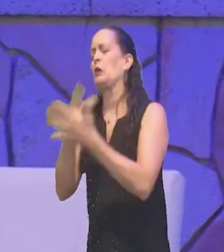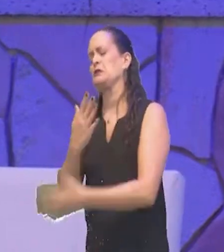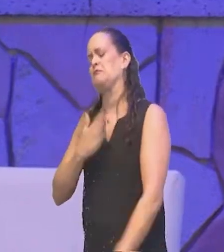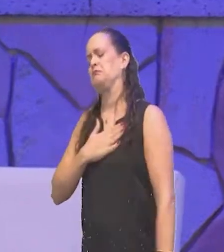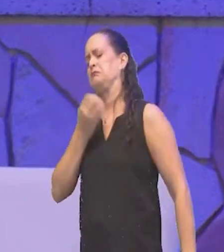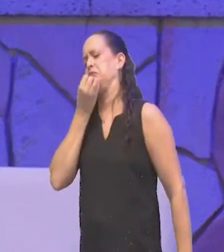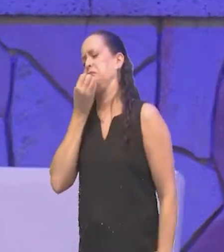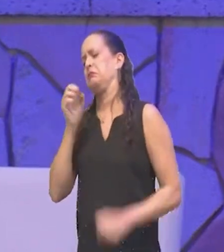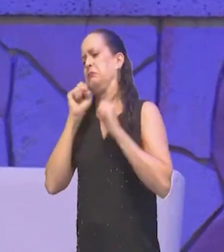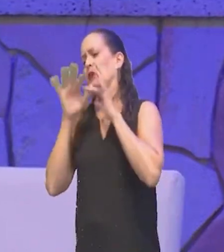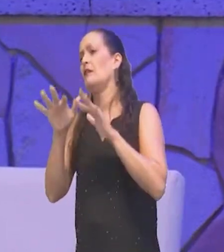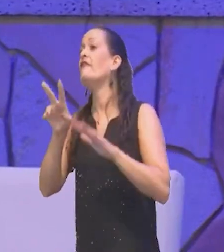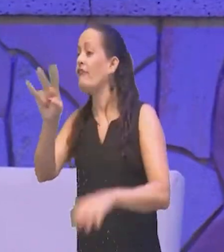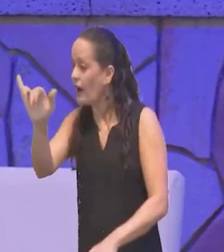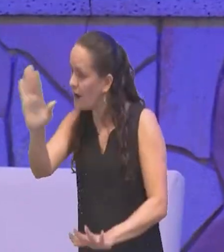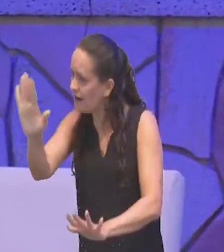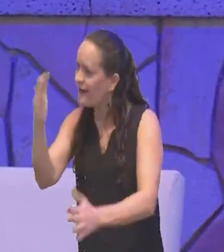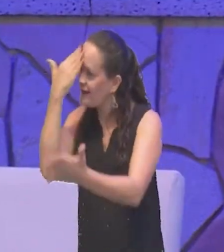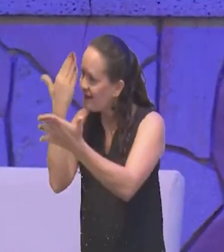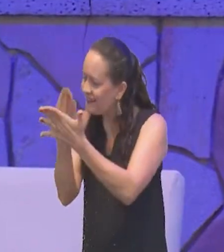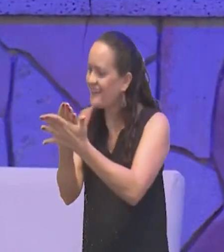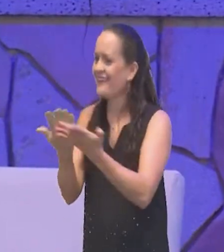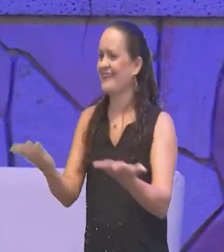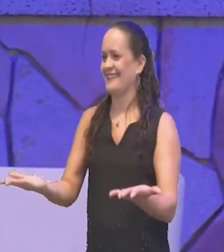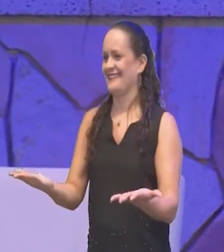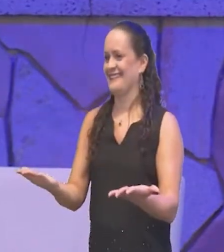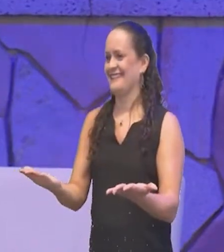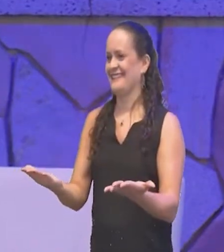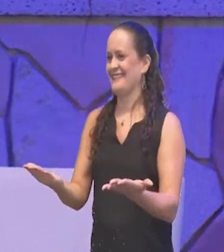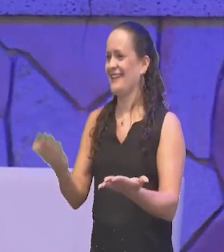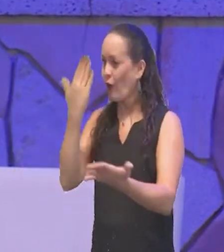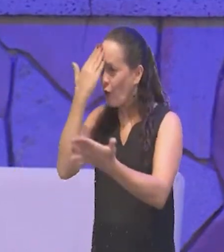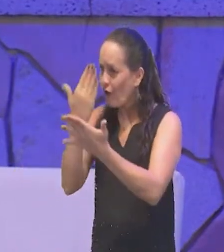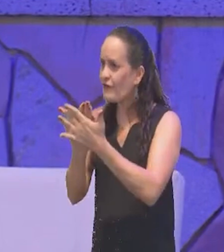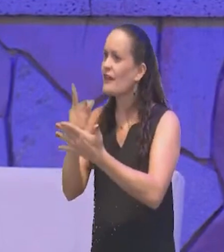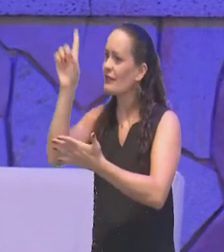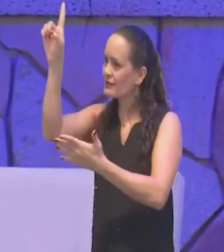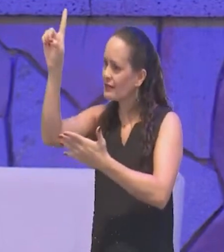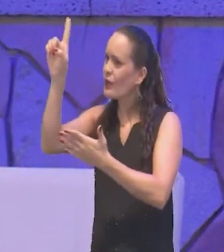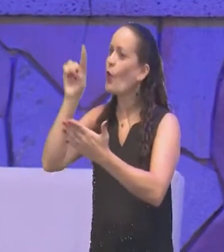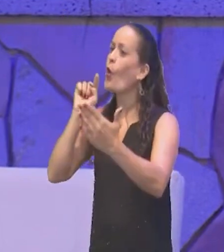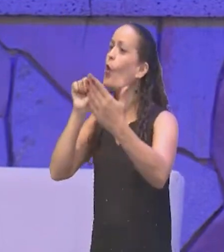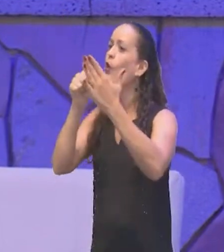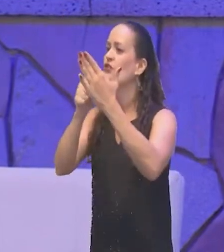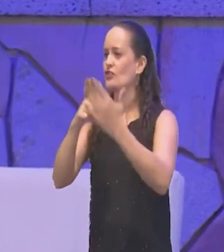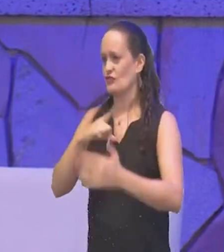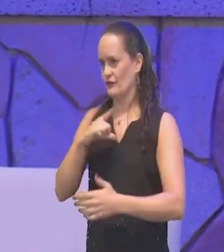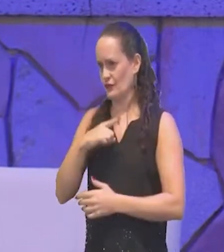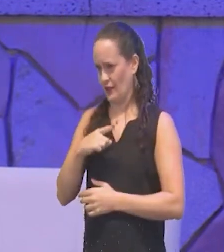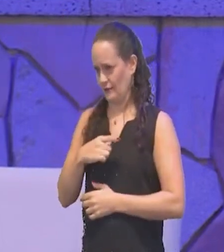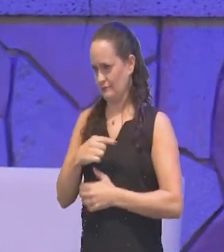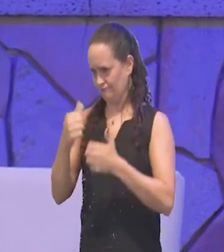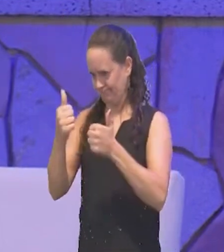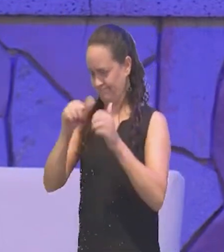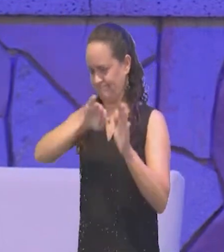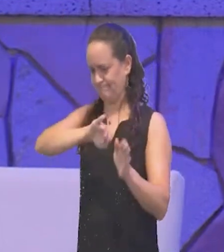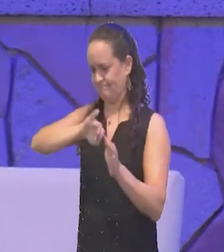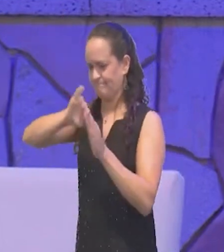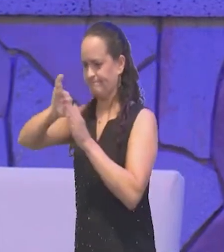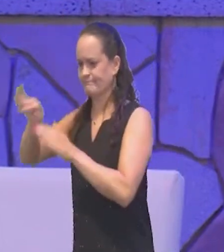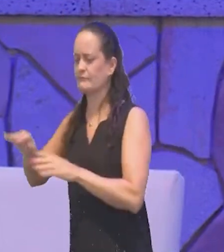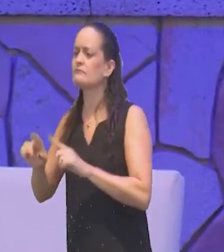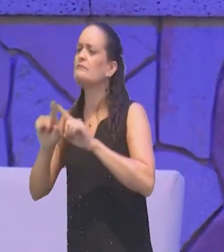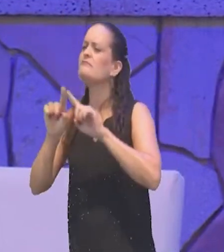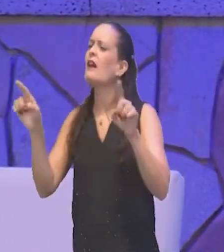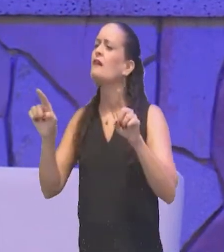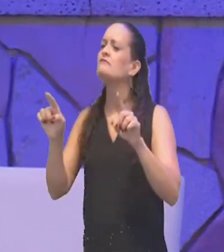ele venha a se degradar e a se perder profundamente. Agora vamos entender um pouquinho, porque nós